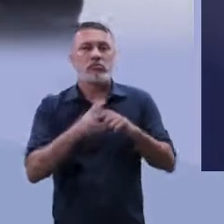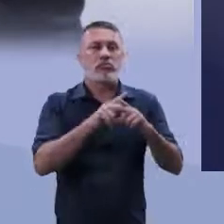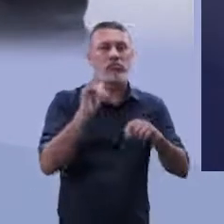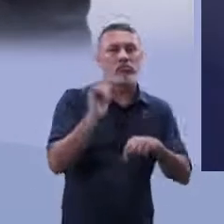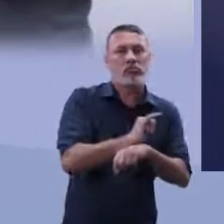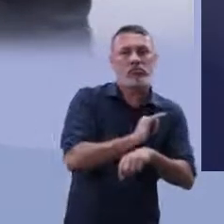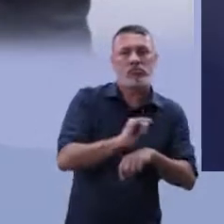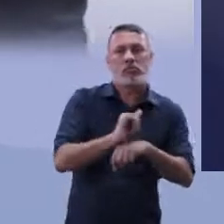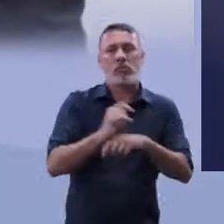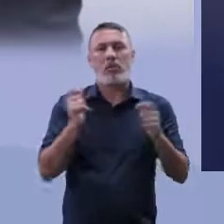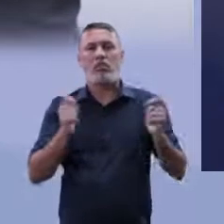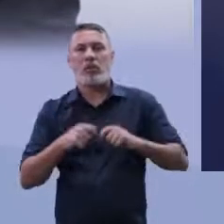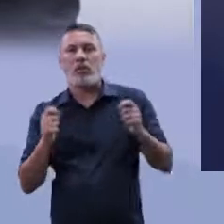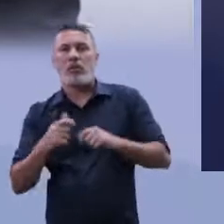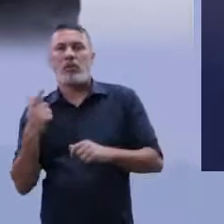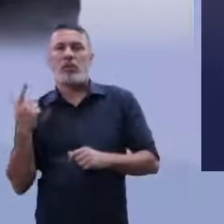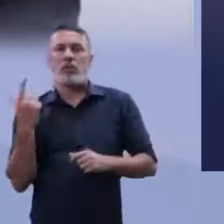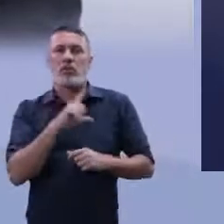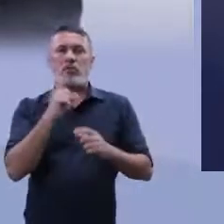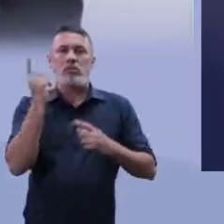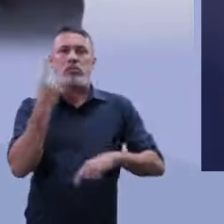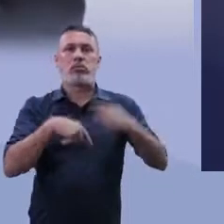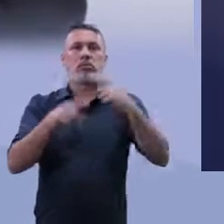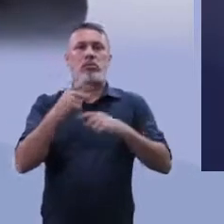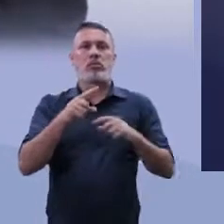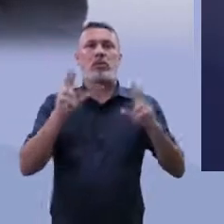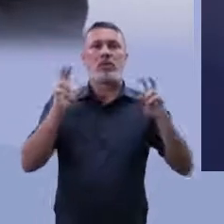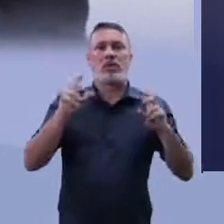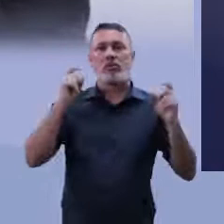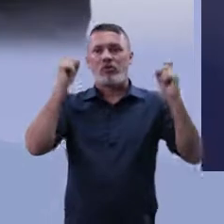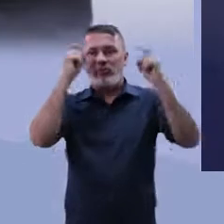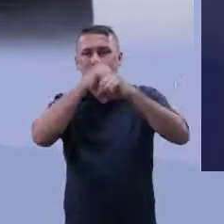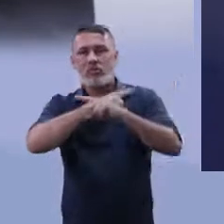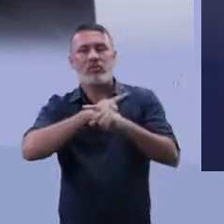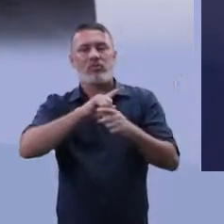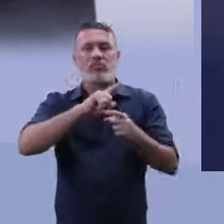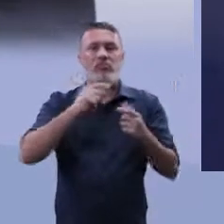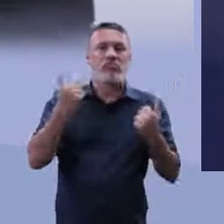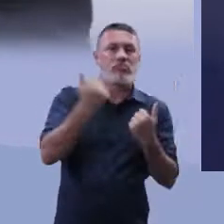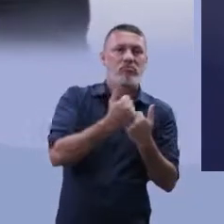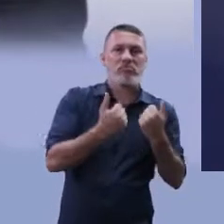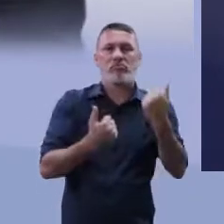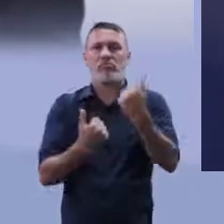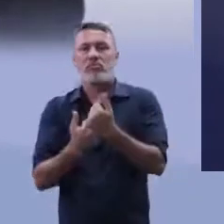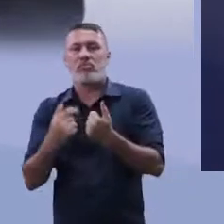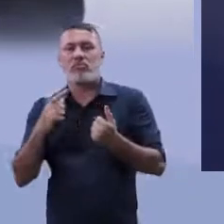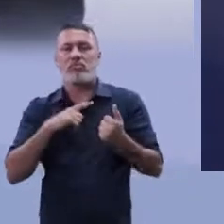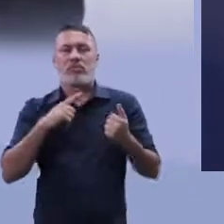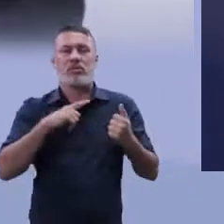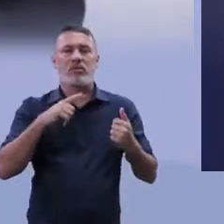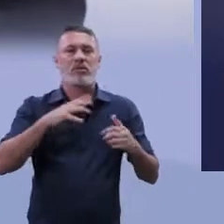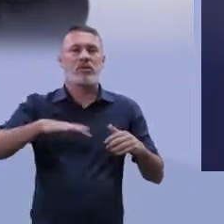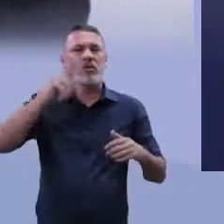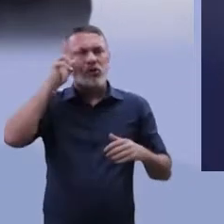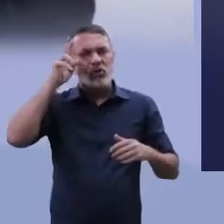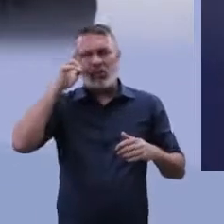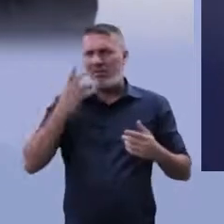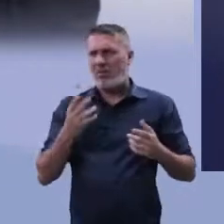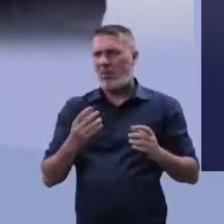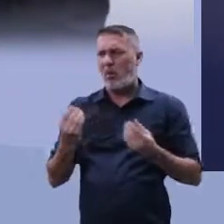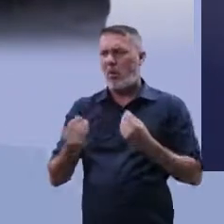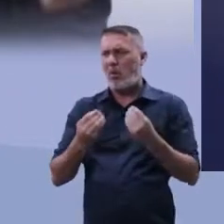virtude constrói estratégia eficaz de governo capaz de sobrestar as dificuldades impostas